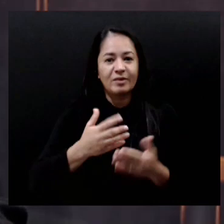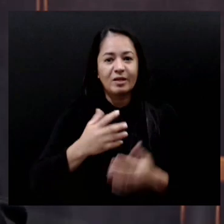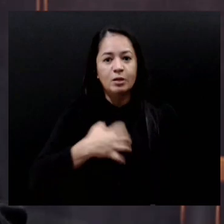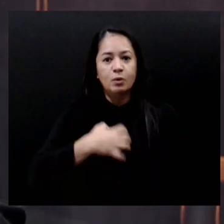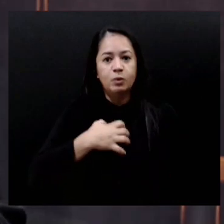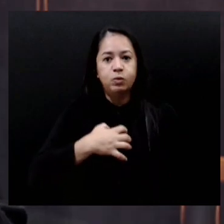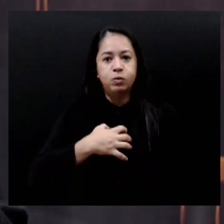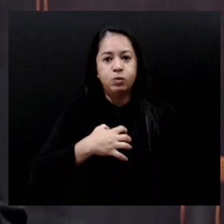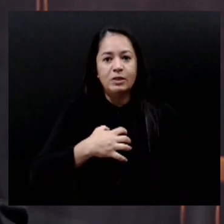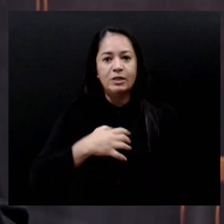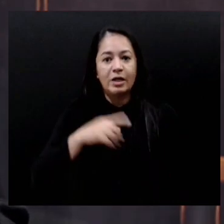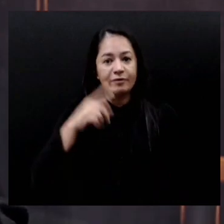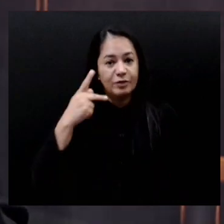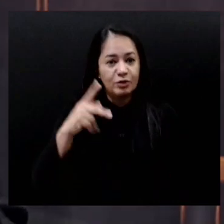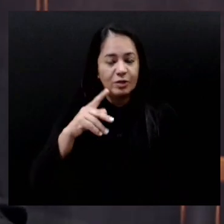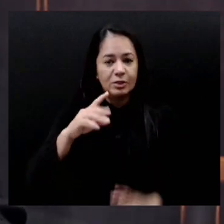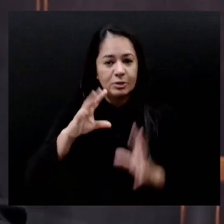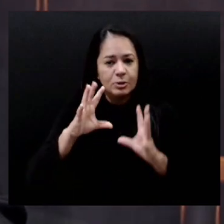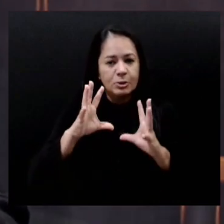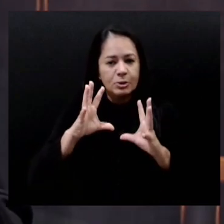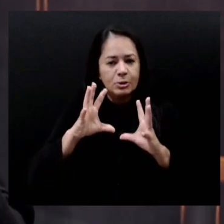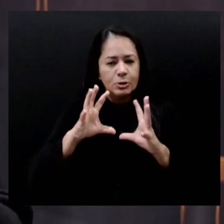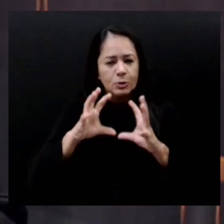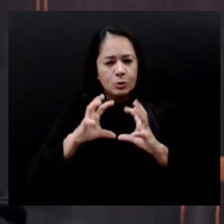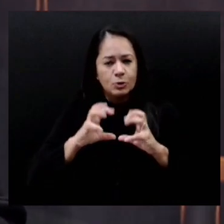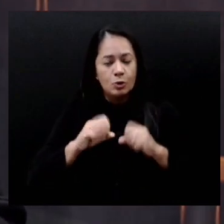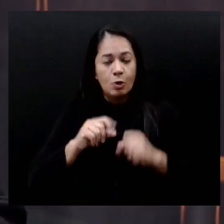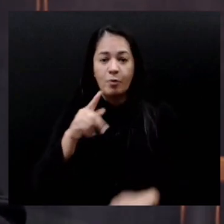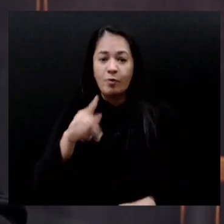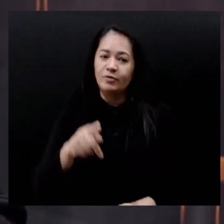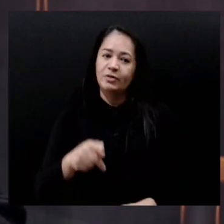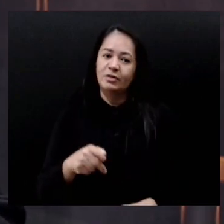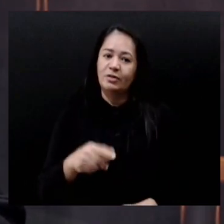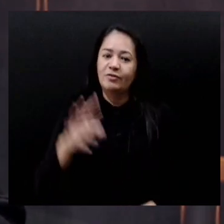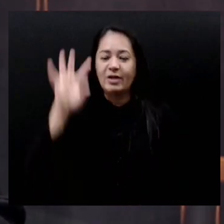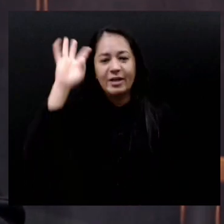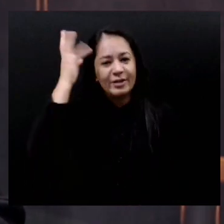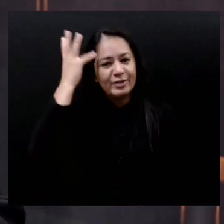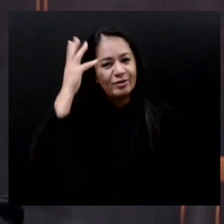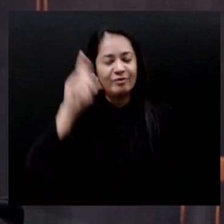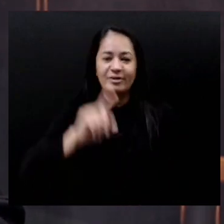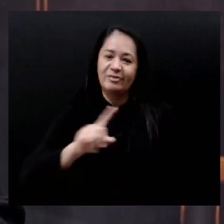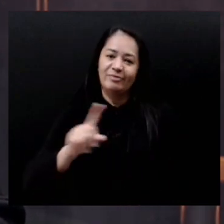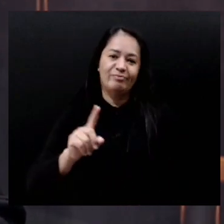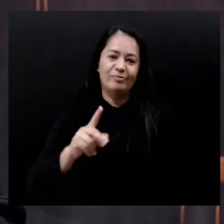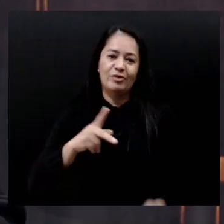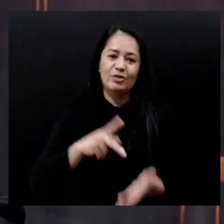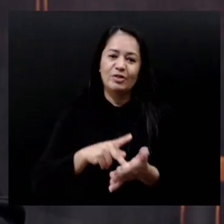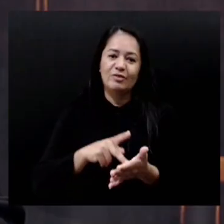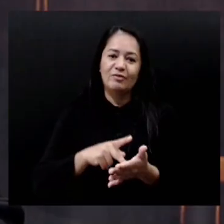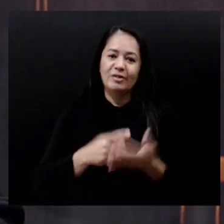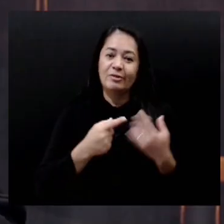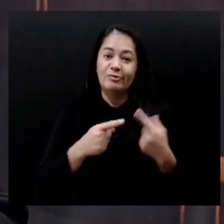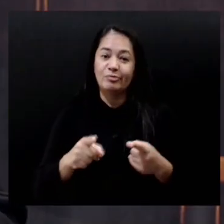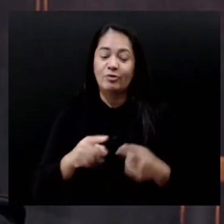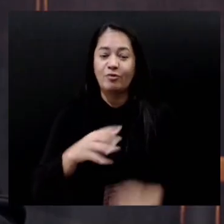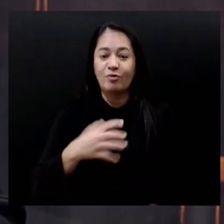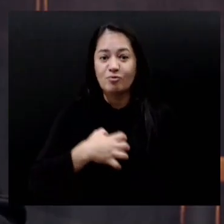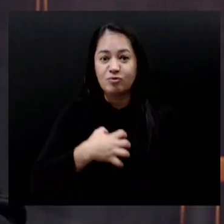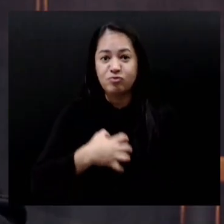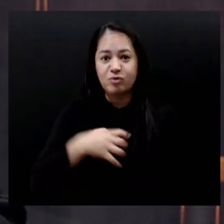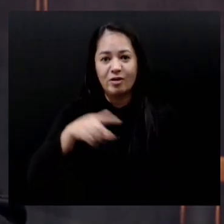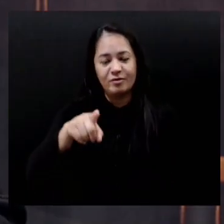te pressurizar. Então, você não vai resolver aquilo que de fato está te provocando raiva, né?